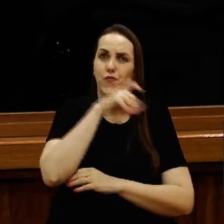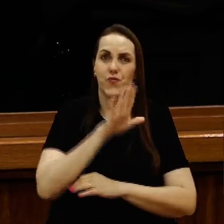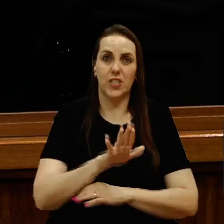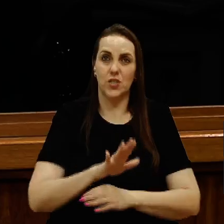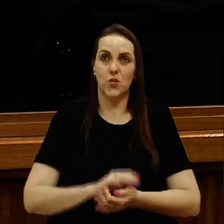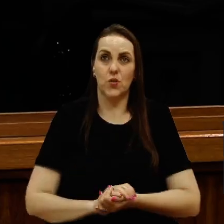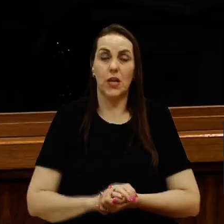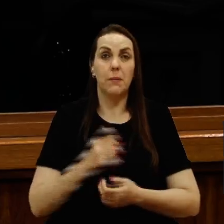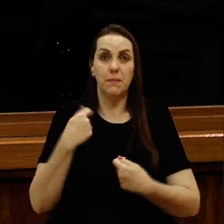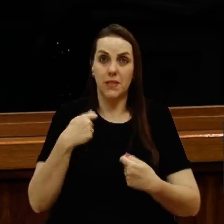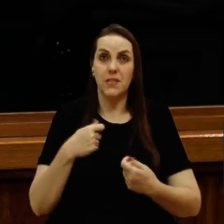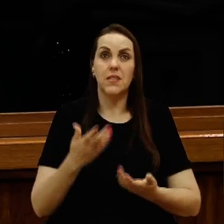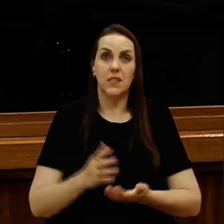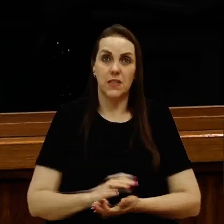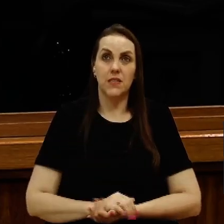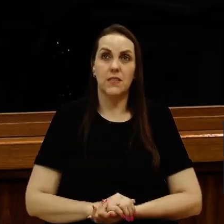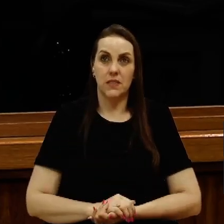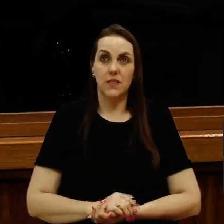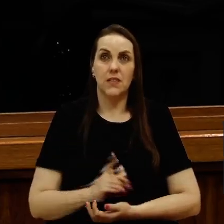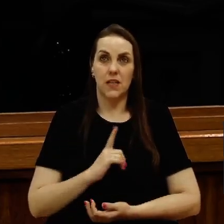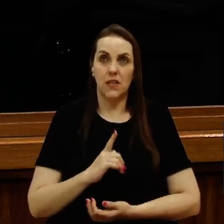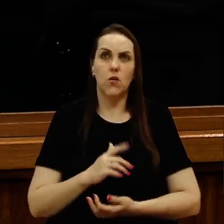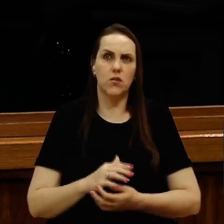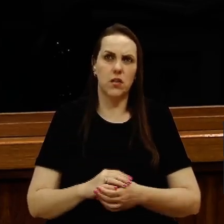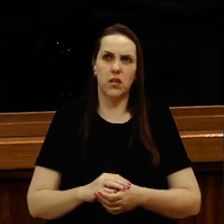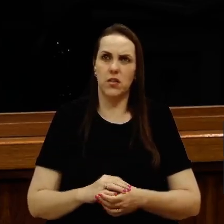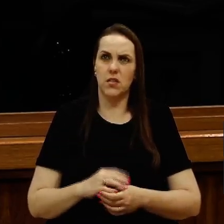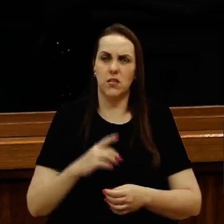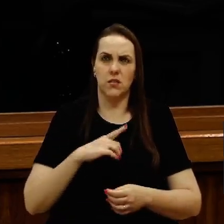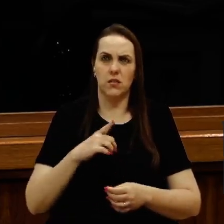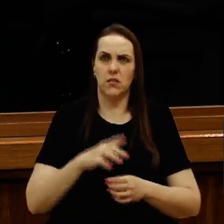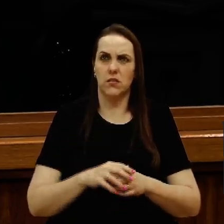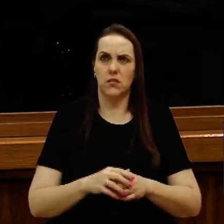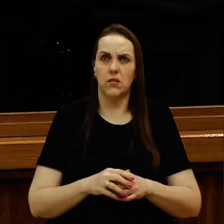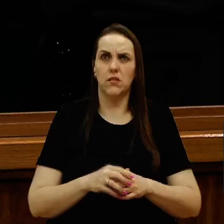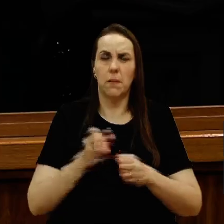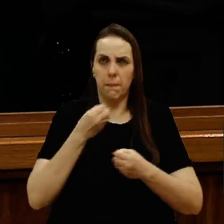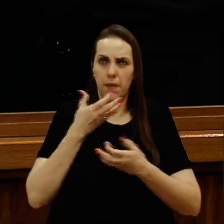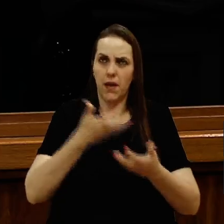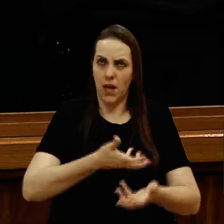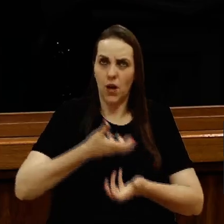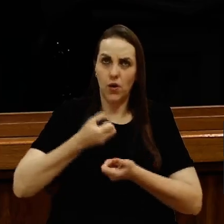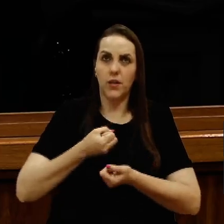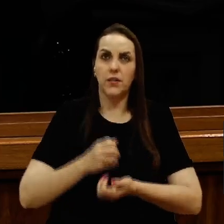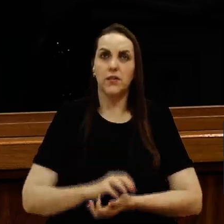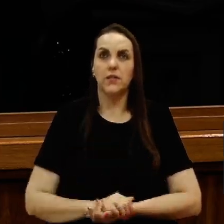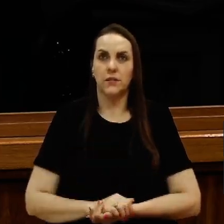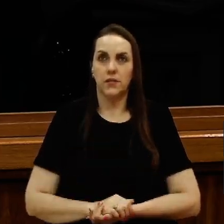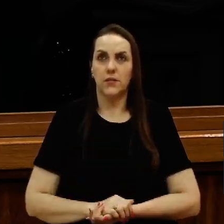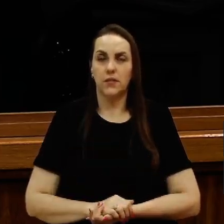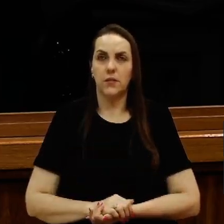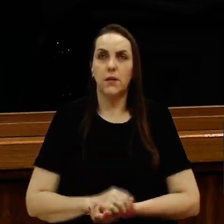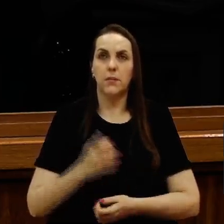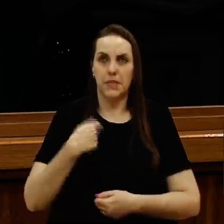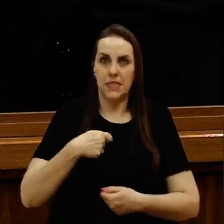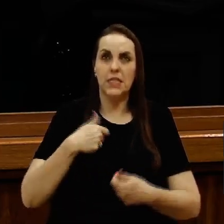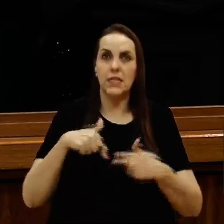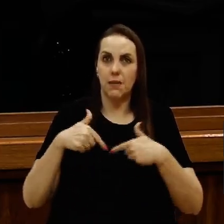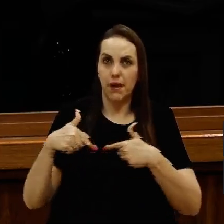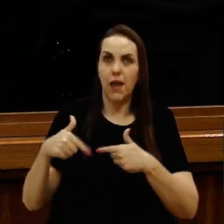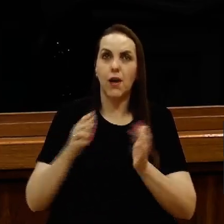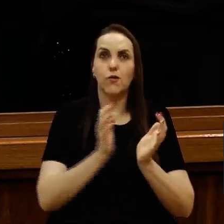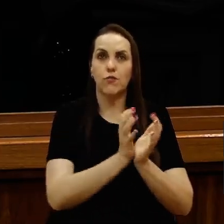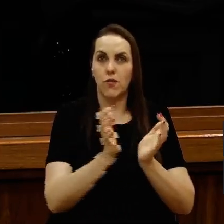com que essas pessoas sejam também acolhidas. A gente precisa trabalhar com os outros colegas para saber como